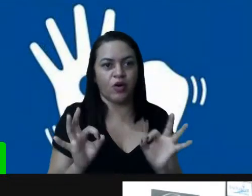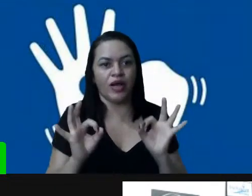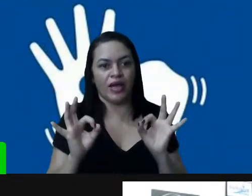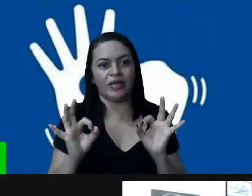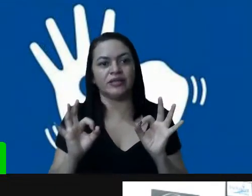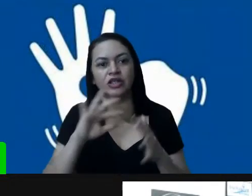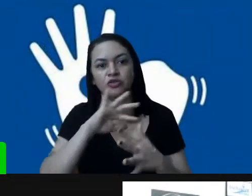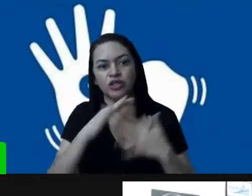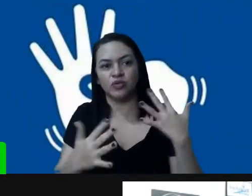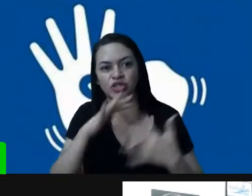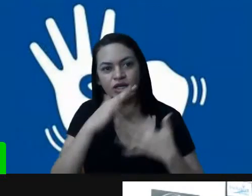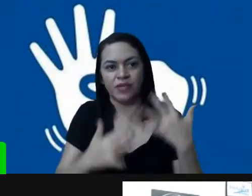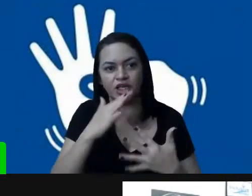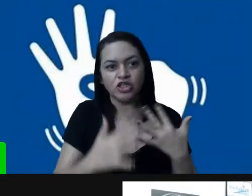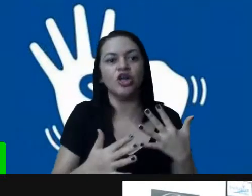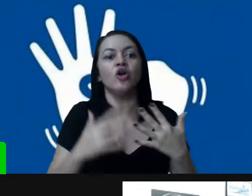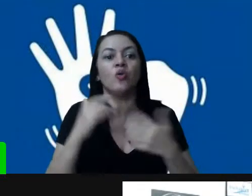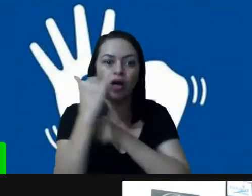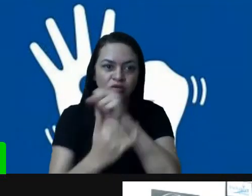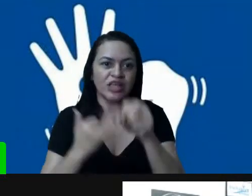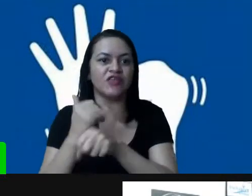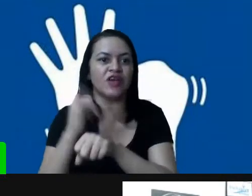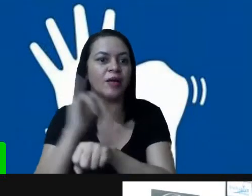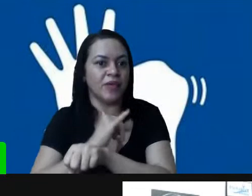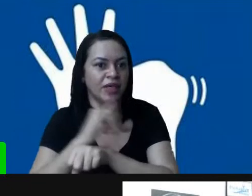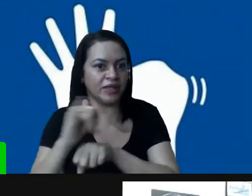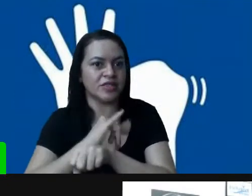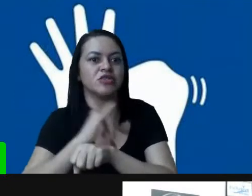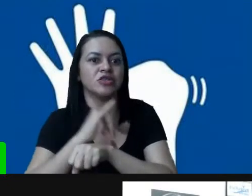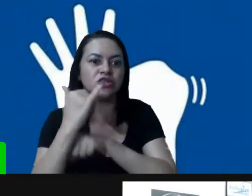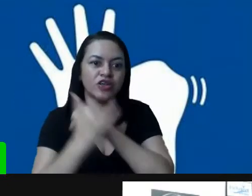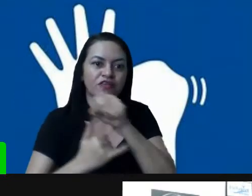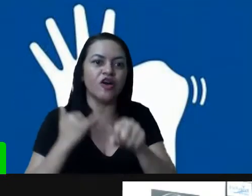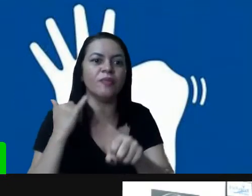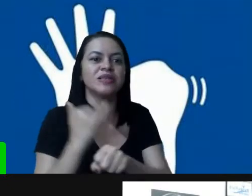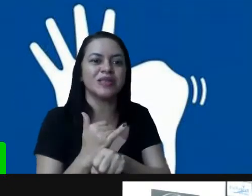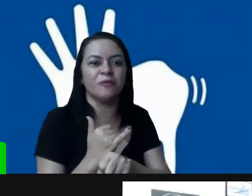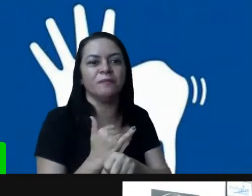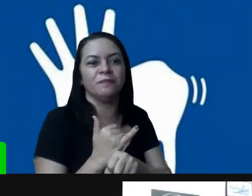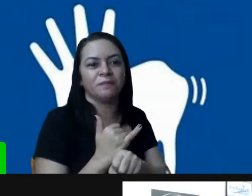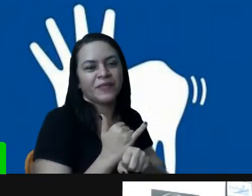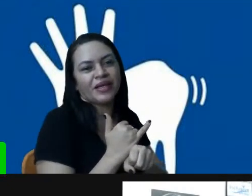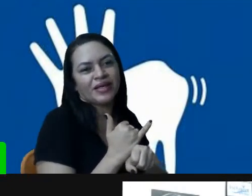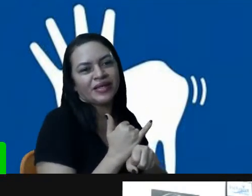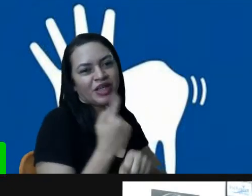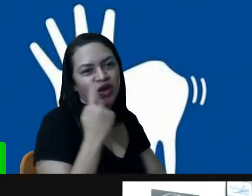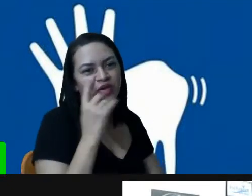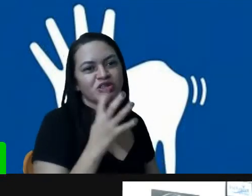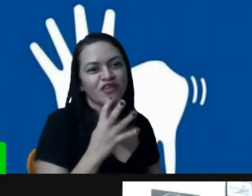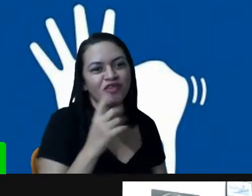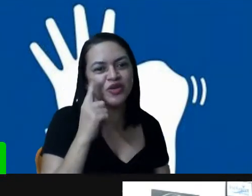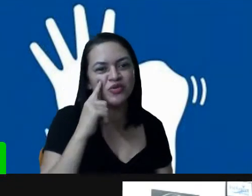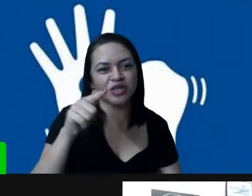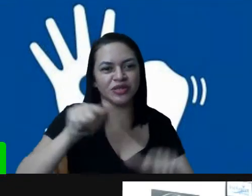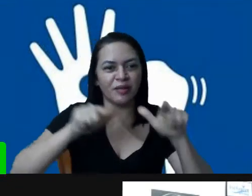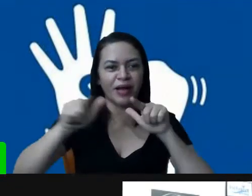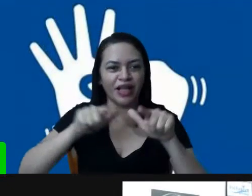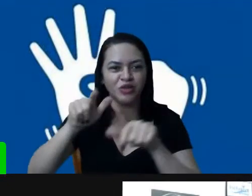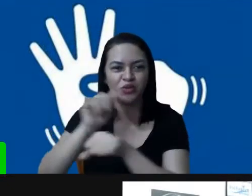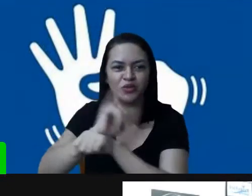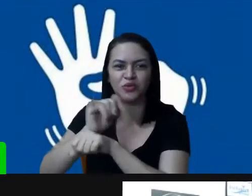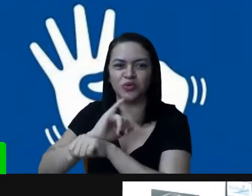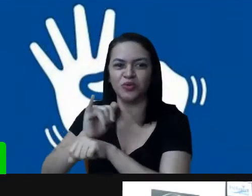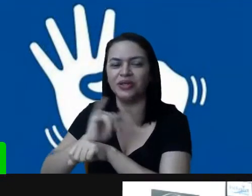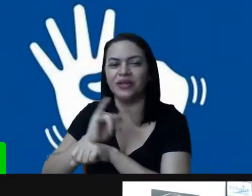forma correta, tanto linguisticamente quanto nas ferramentas de informação. Entendeu? Eu já vi o seu trabalho